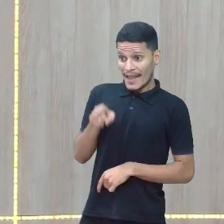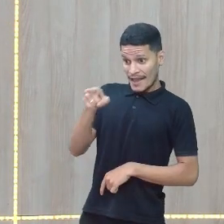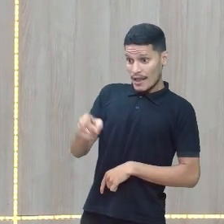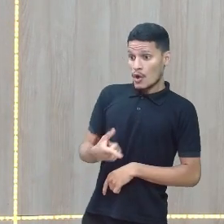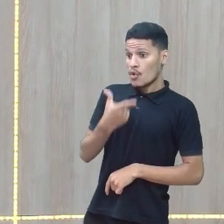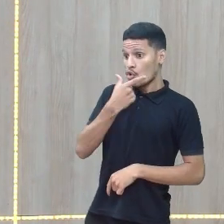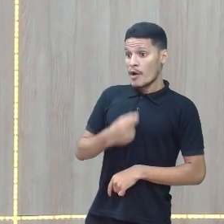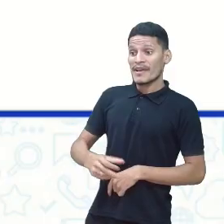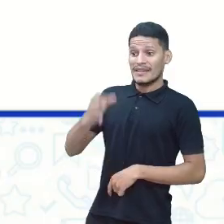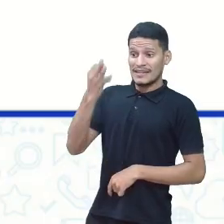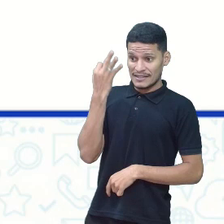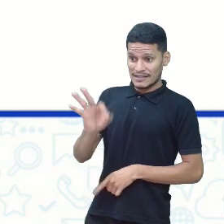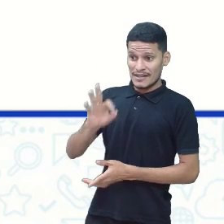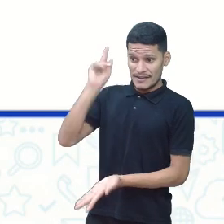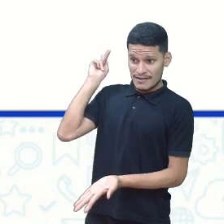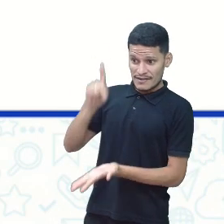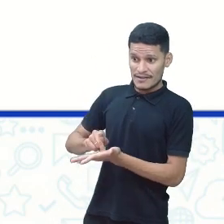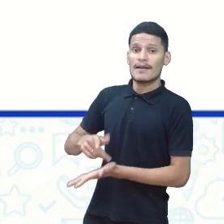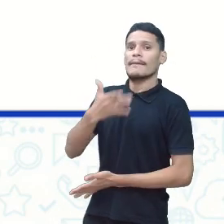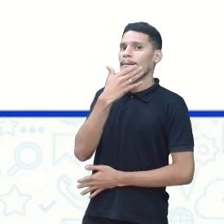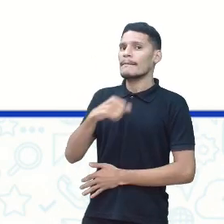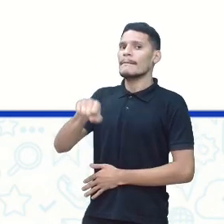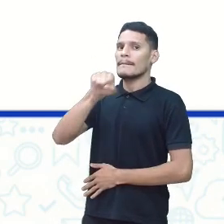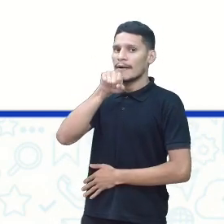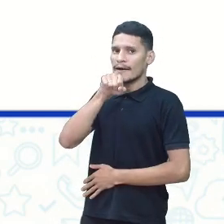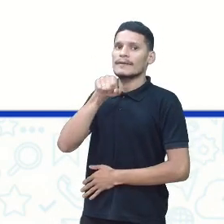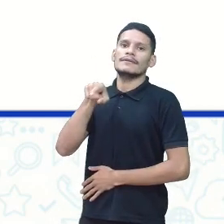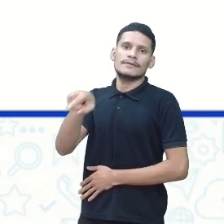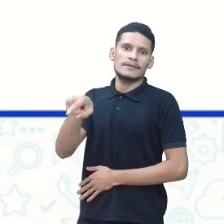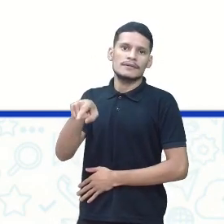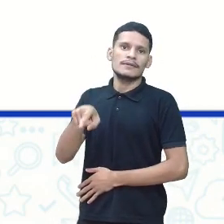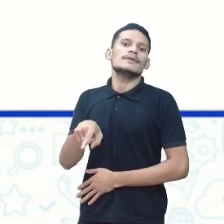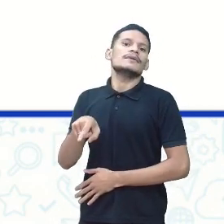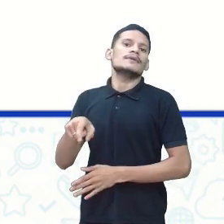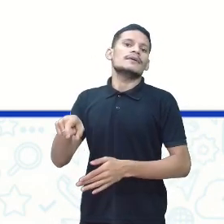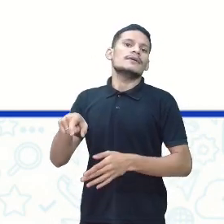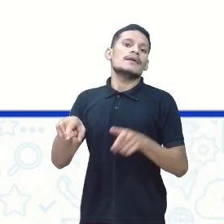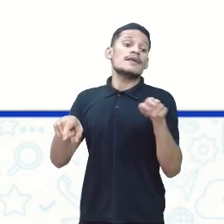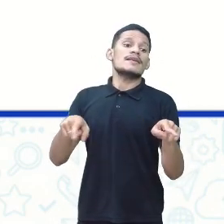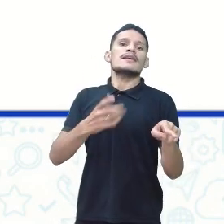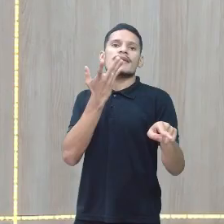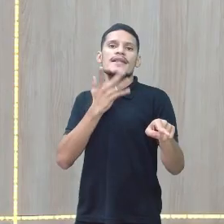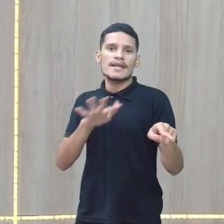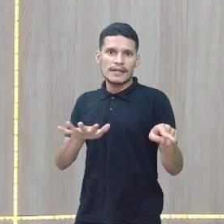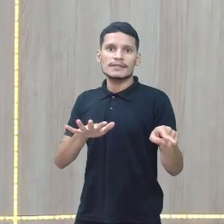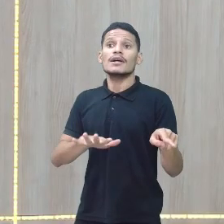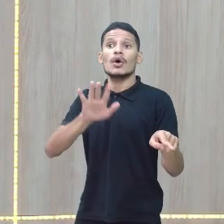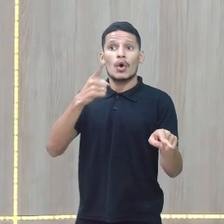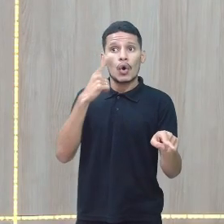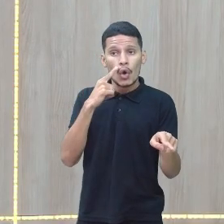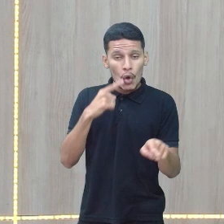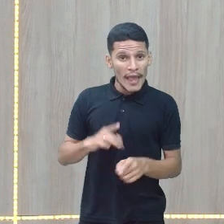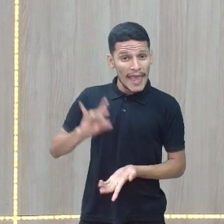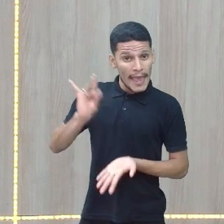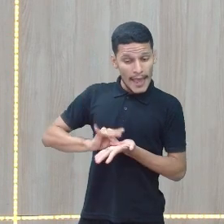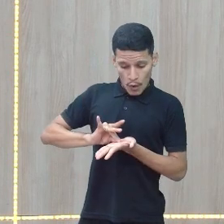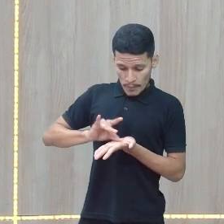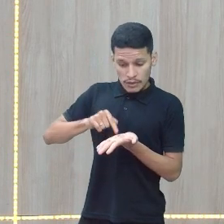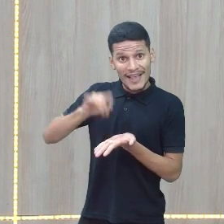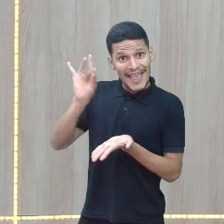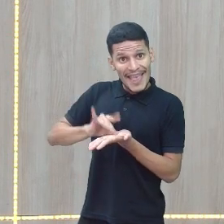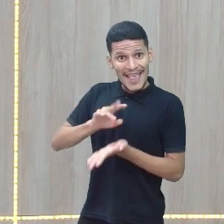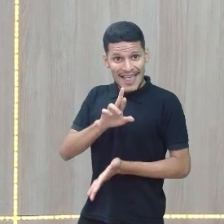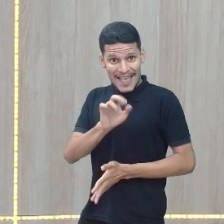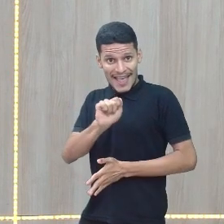homem é realmente o pai da criança. Nós só não temos a palavra realmente que